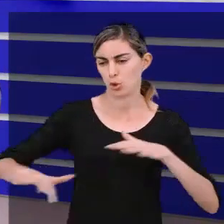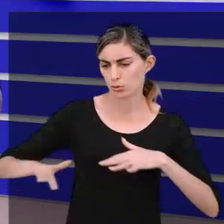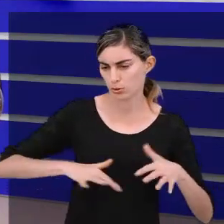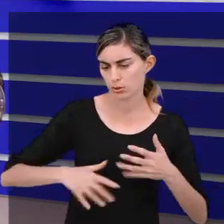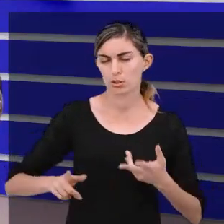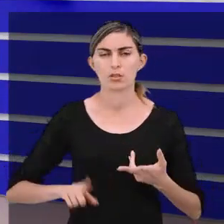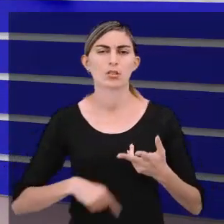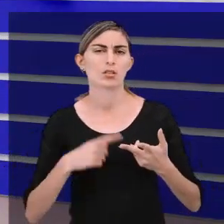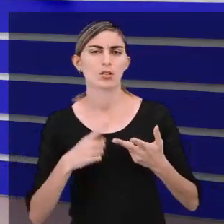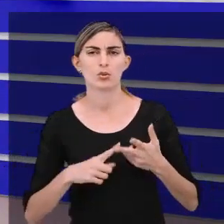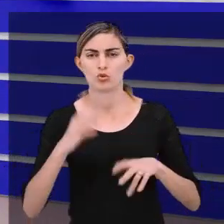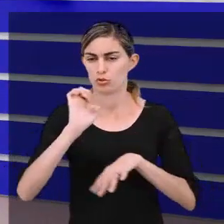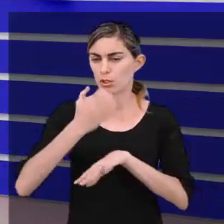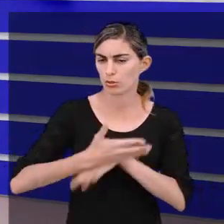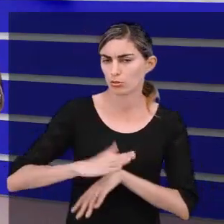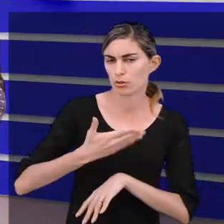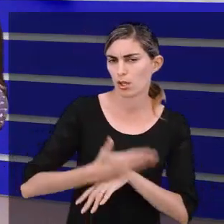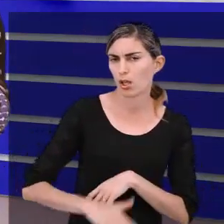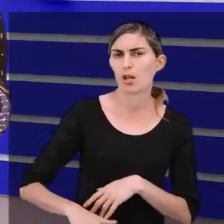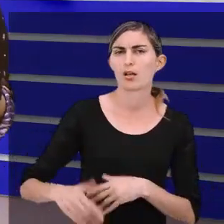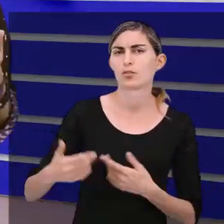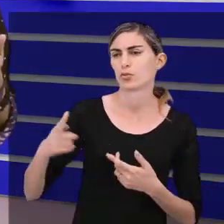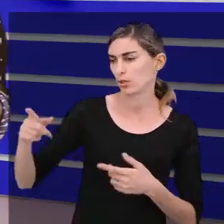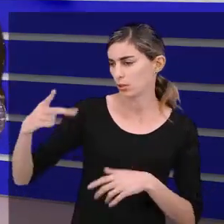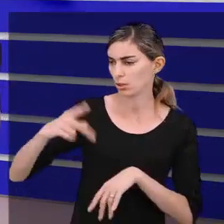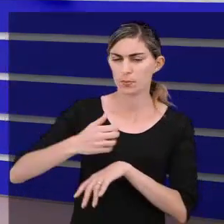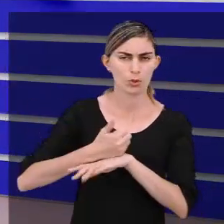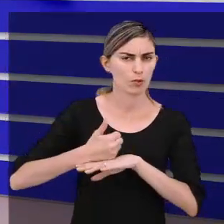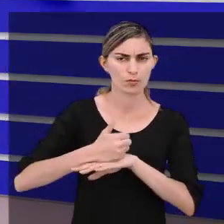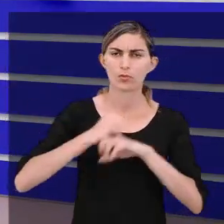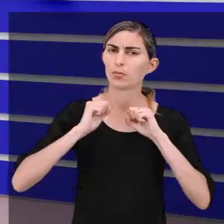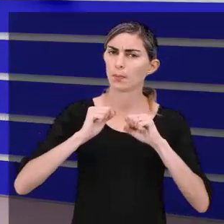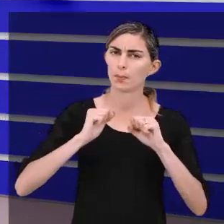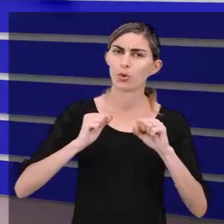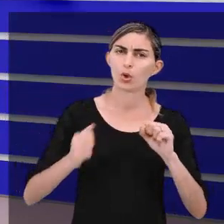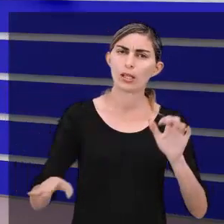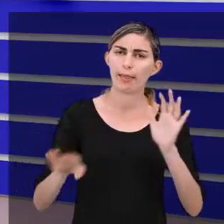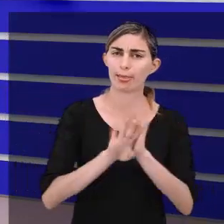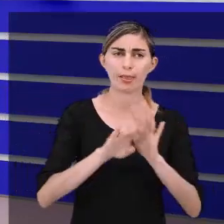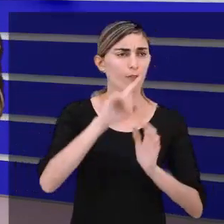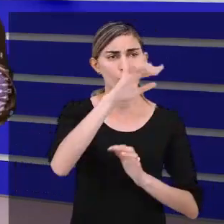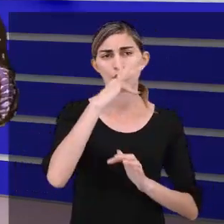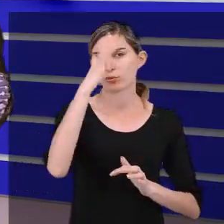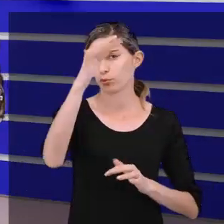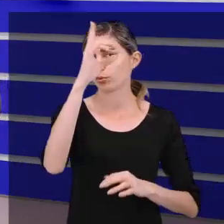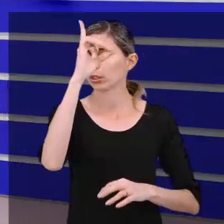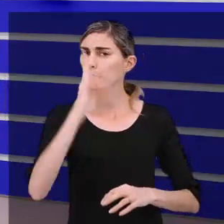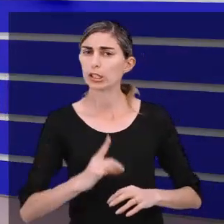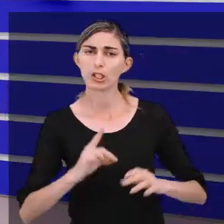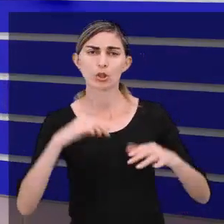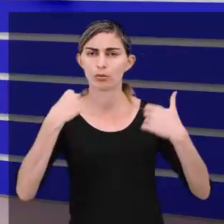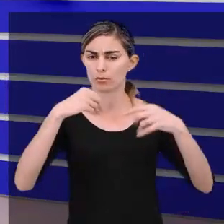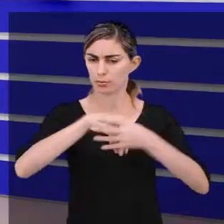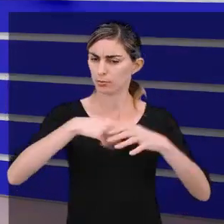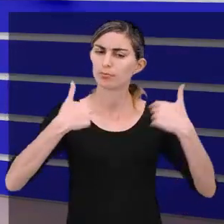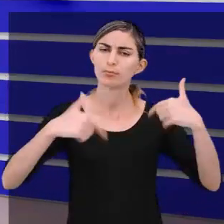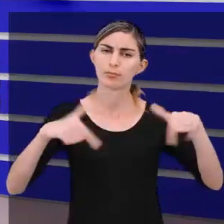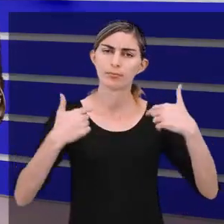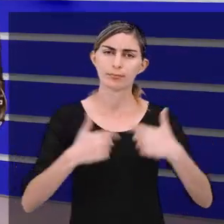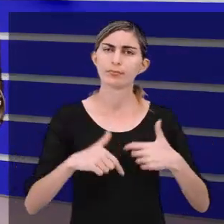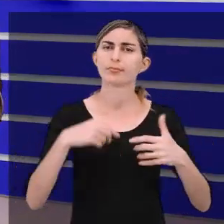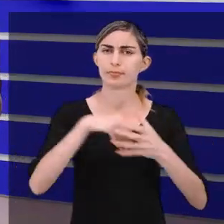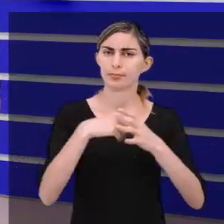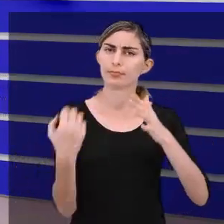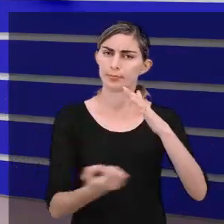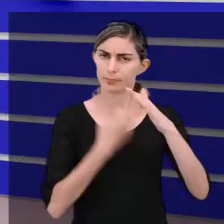produção, estagiário, e esse profissional pode chegar à diretoria da empresa. Vai ter um trilha, vai ter que